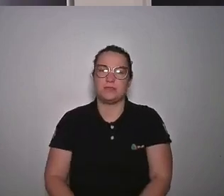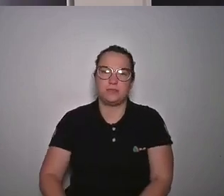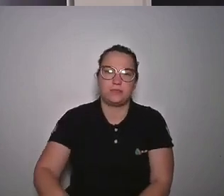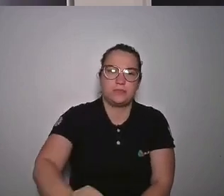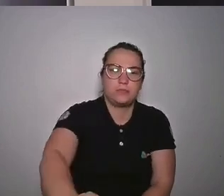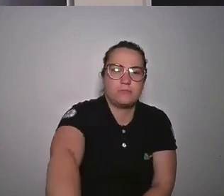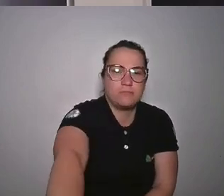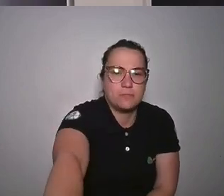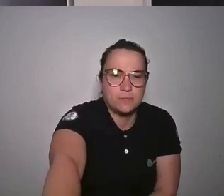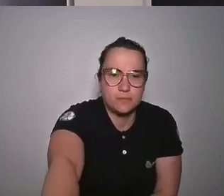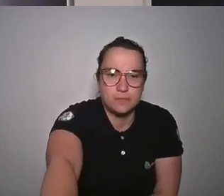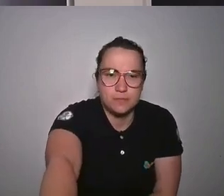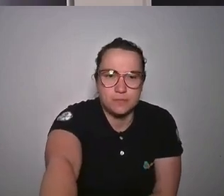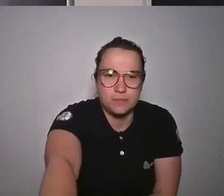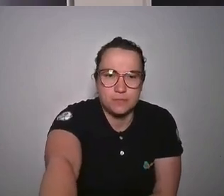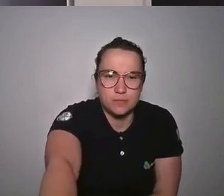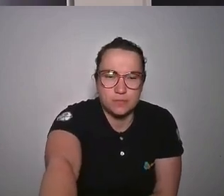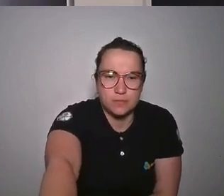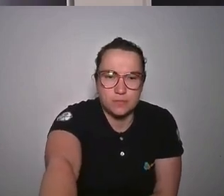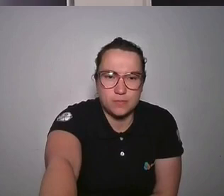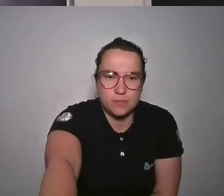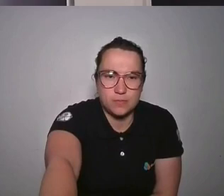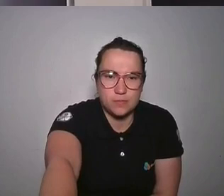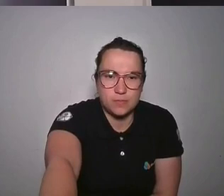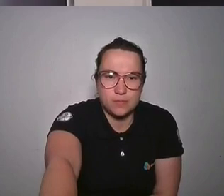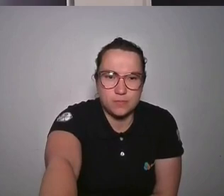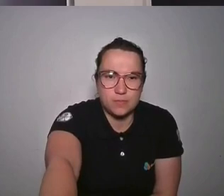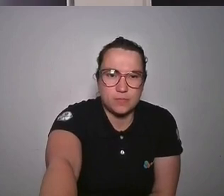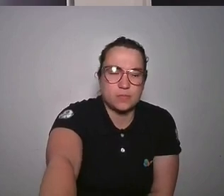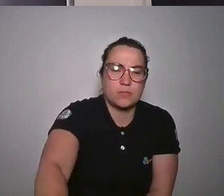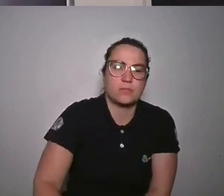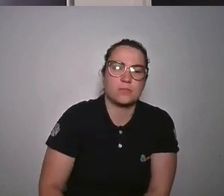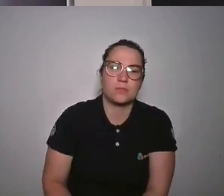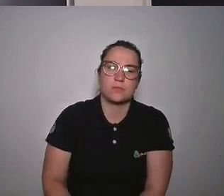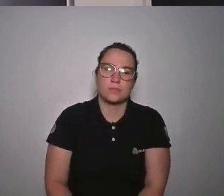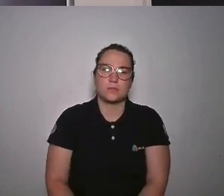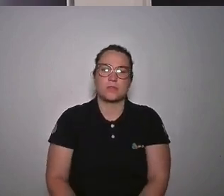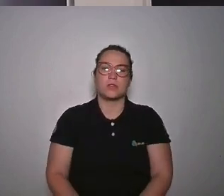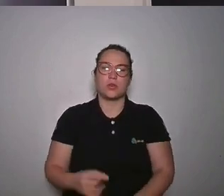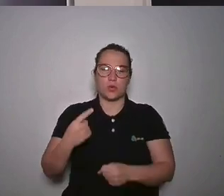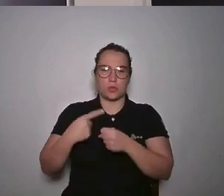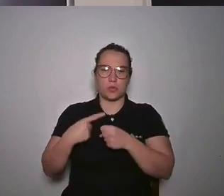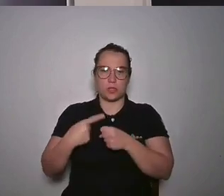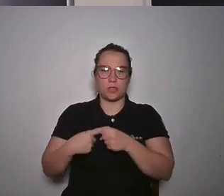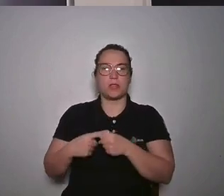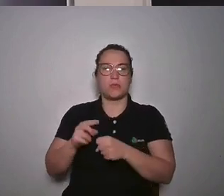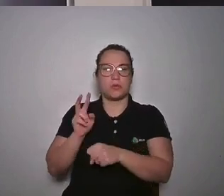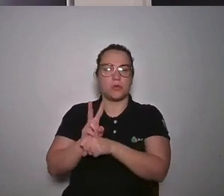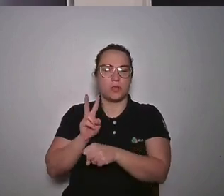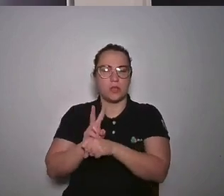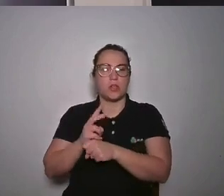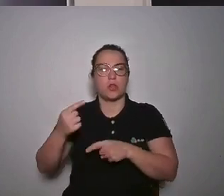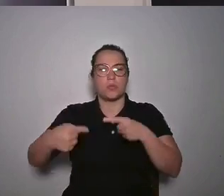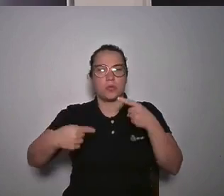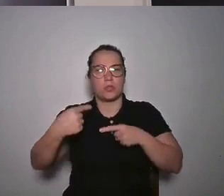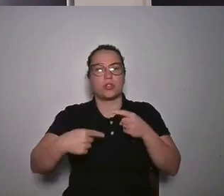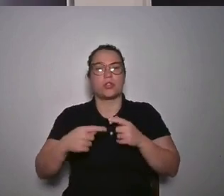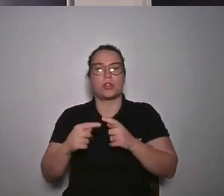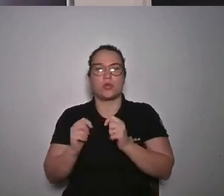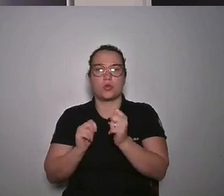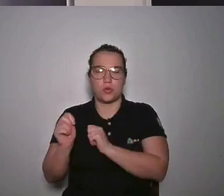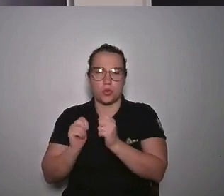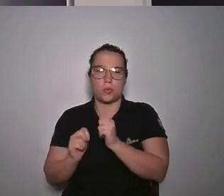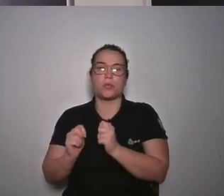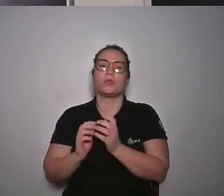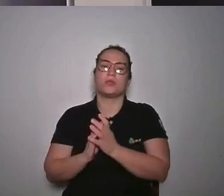Também a Câmara, modernização do Legislativo. Aqui já o município, coordenação de política econômica. E assim por